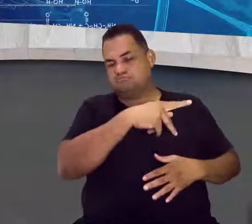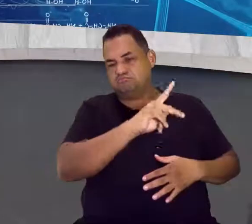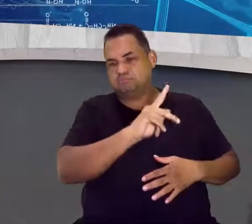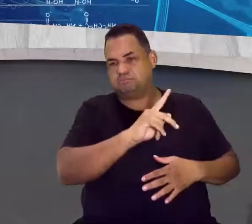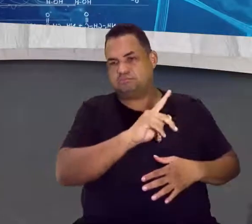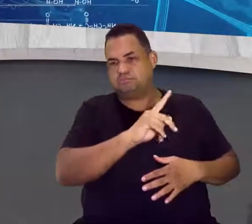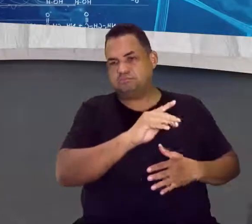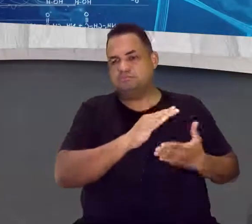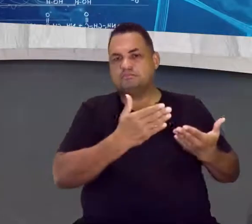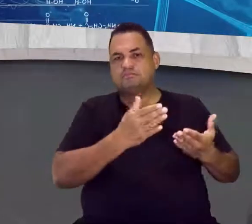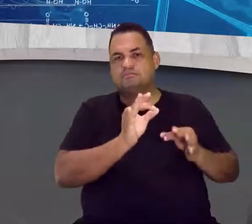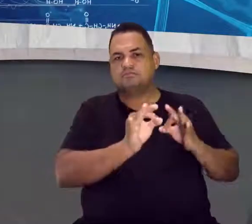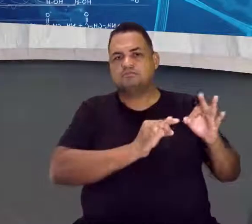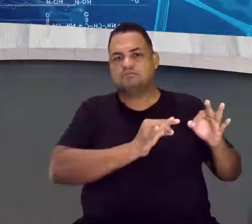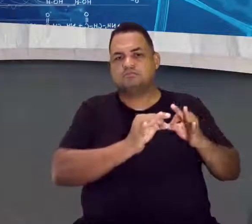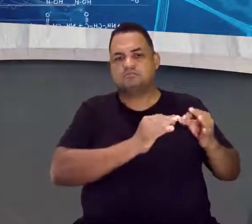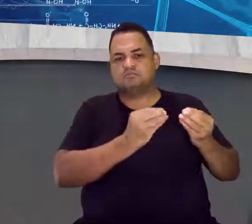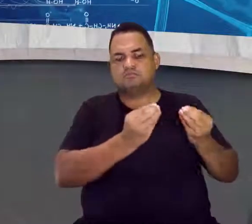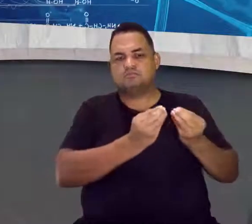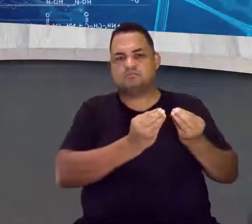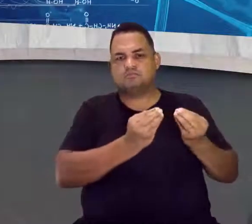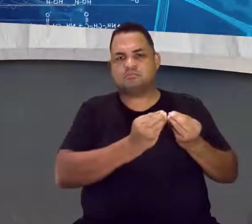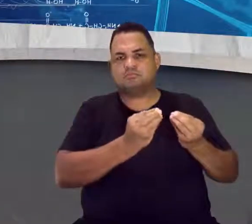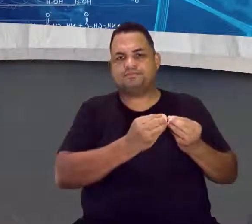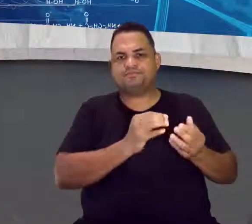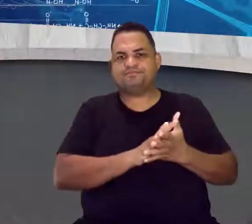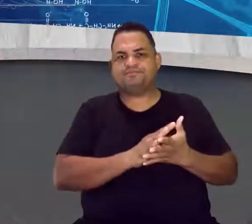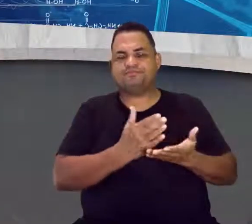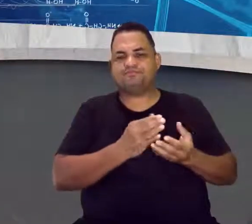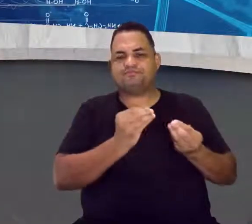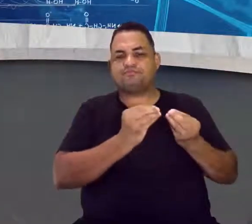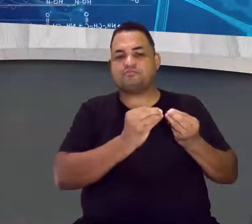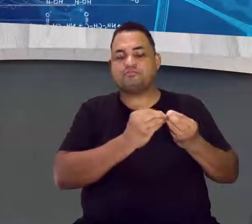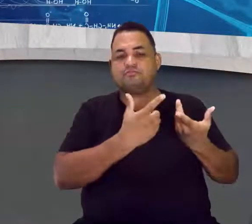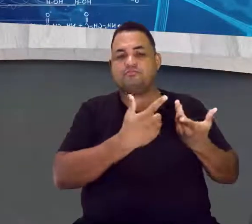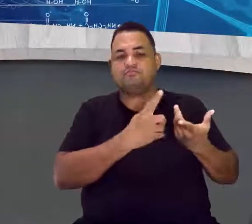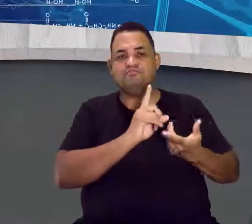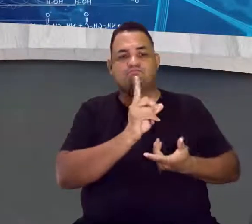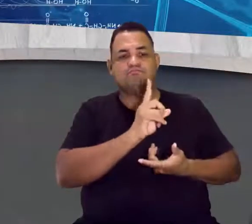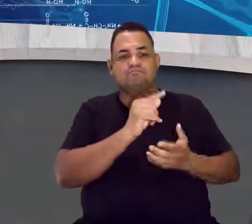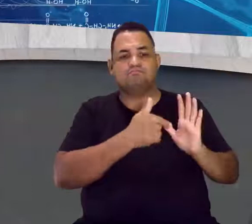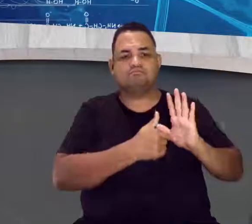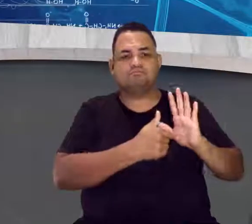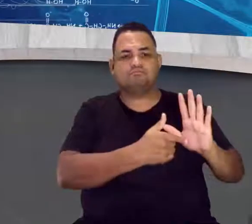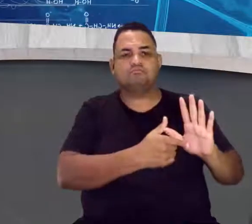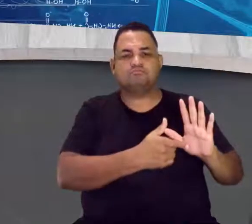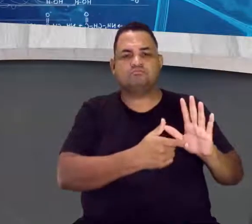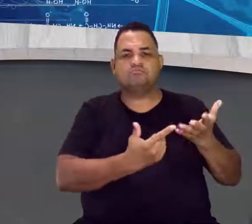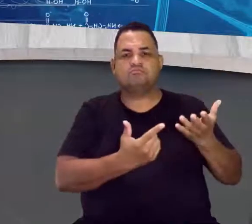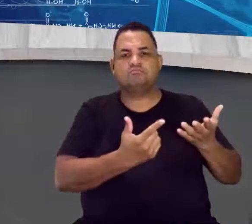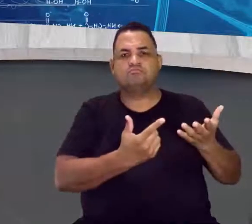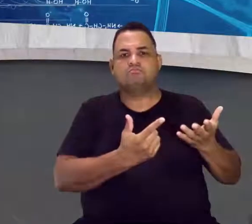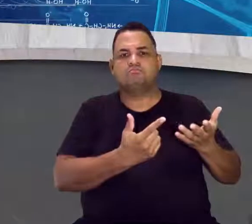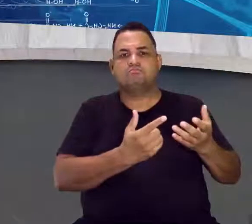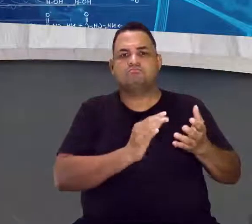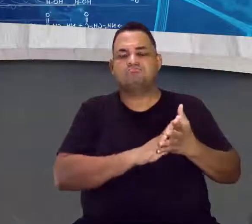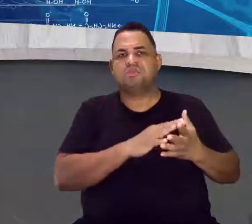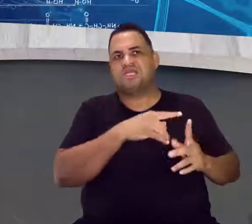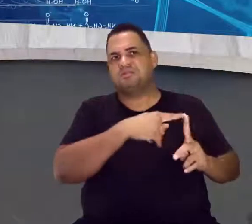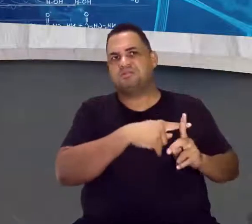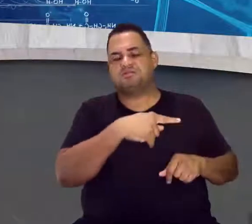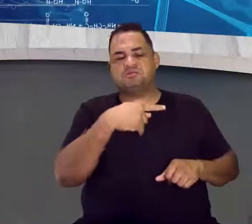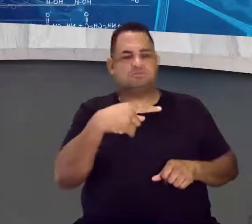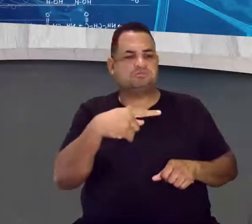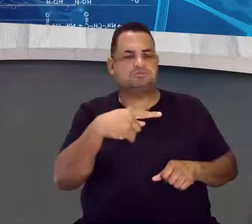nós sabemos que eles formam moléculas. E normalmente as moléculas elas não apresentam uma grande polaridade, né?